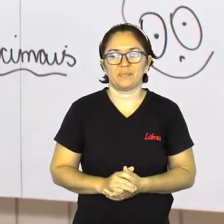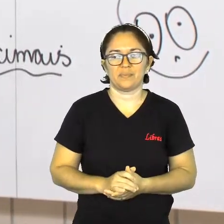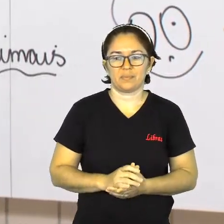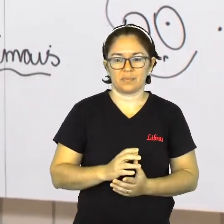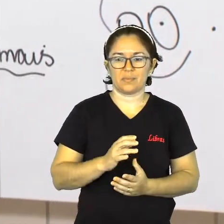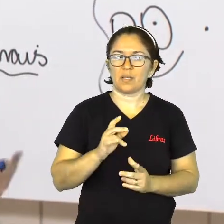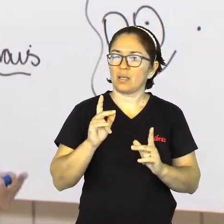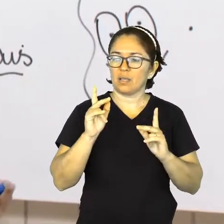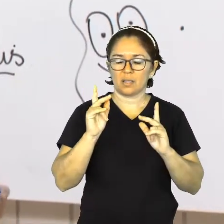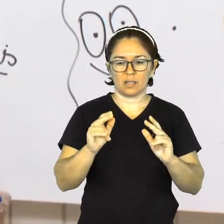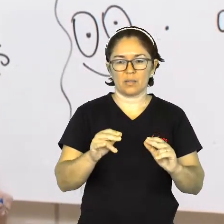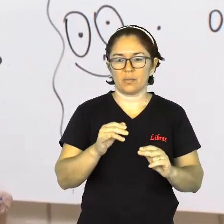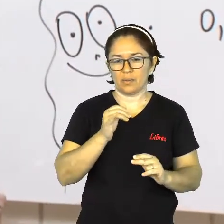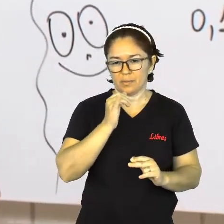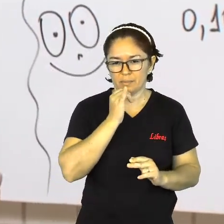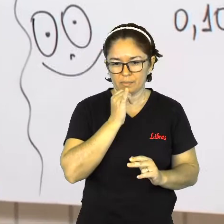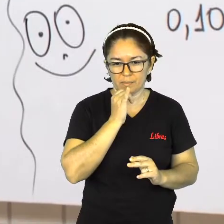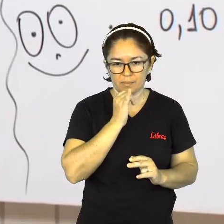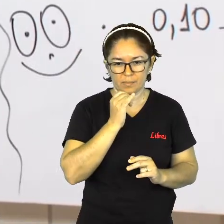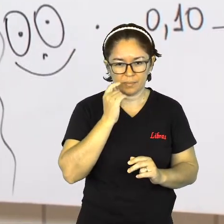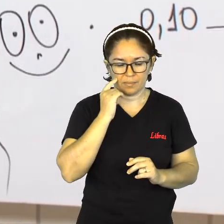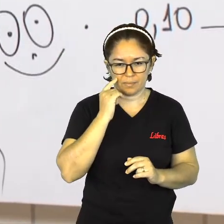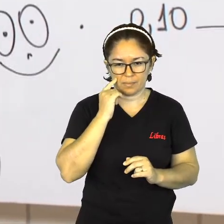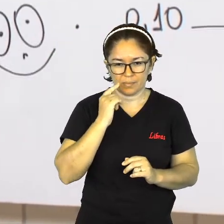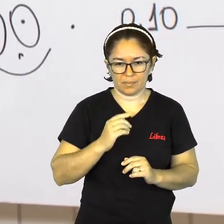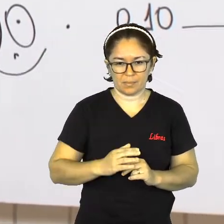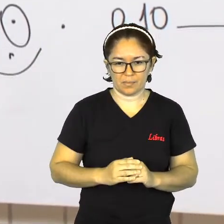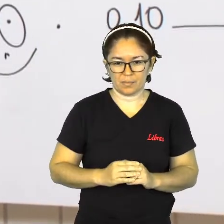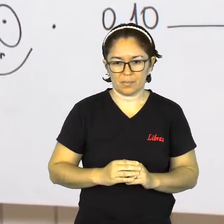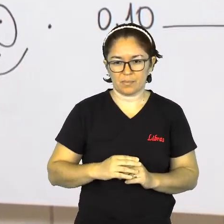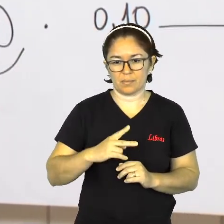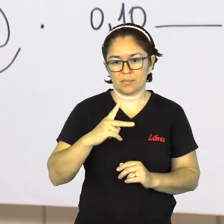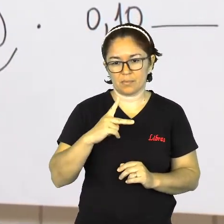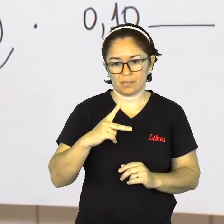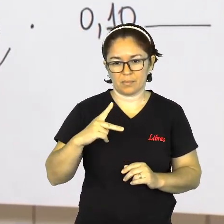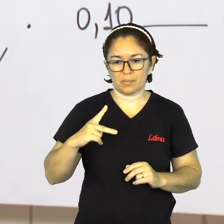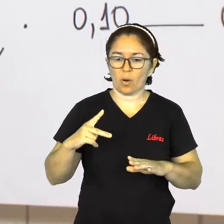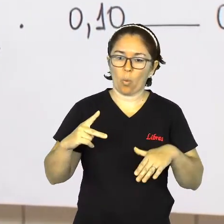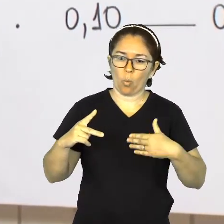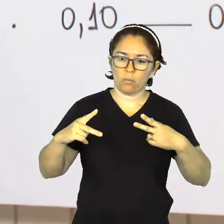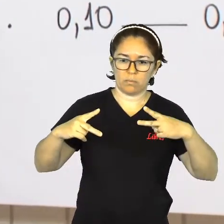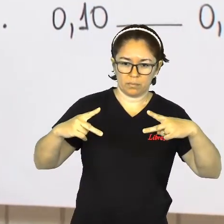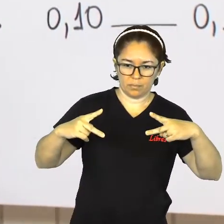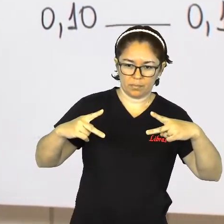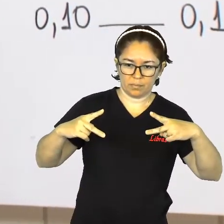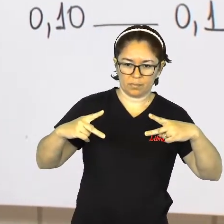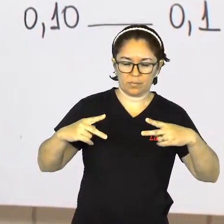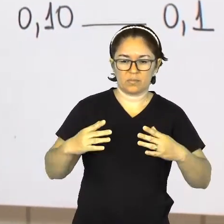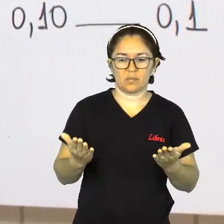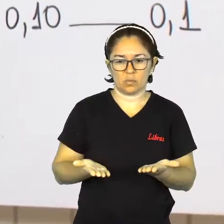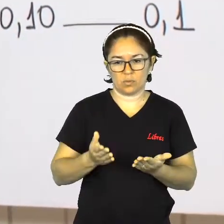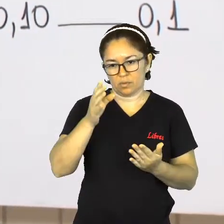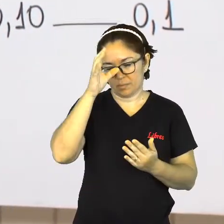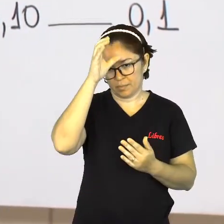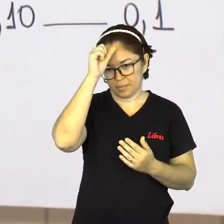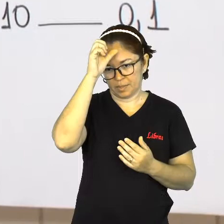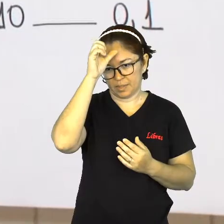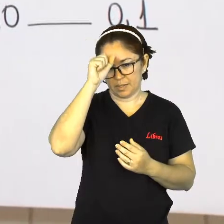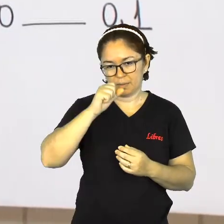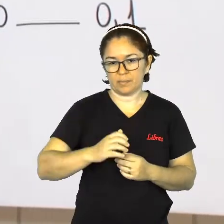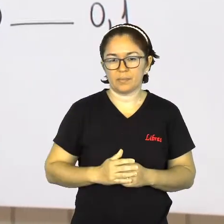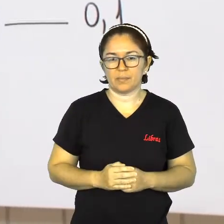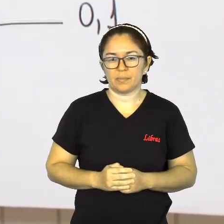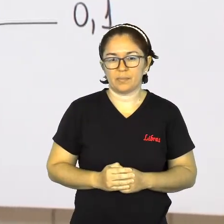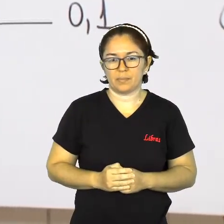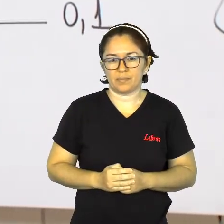utilizar esse sinal de desigualdade, utilizando e lembrando da boquinha do jacaré. Porém, veja comigo, para que